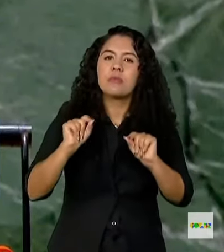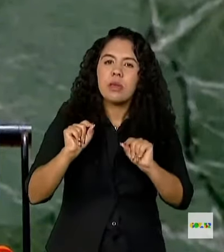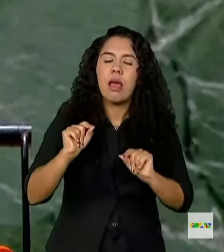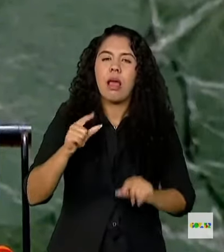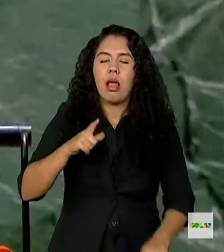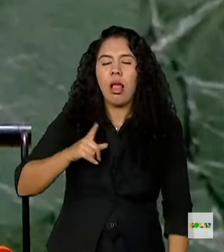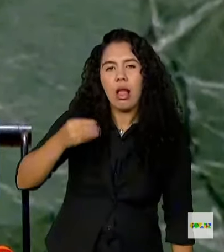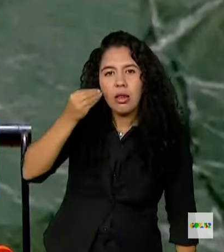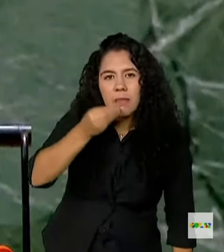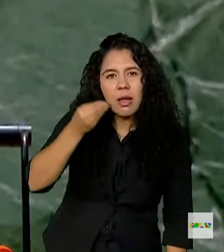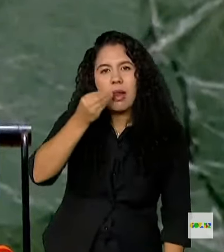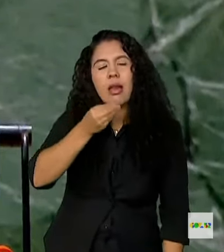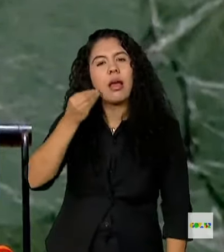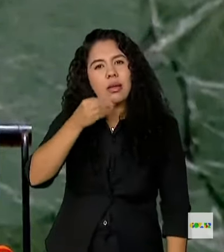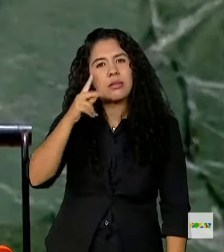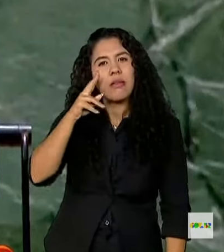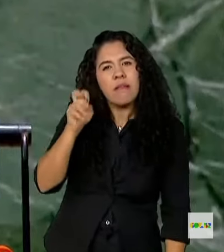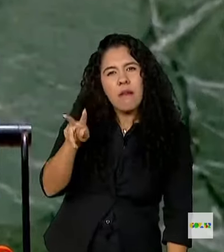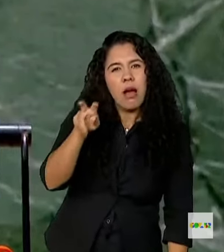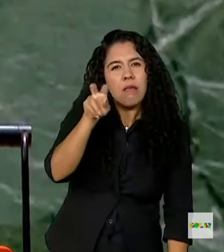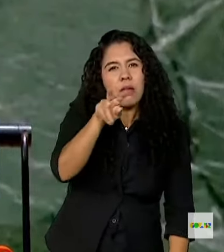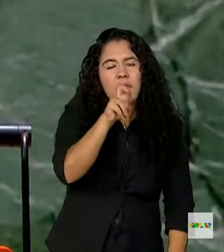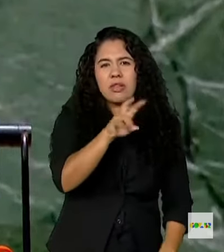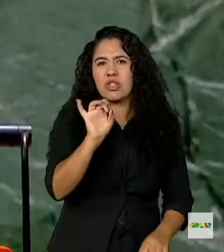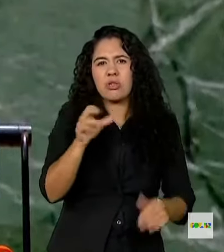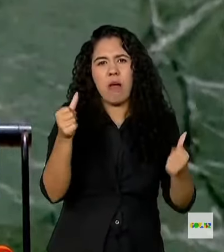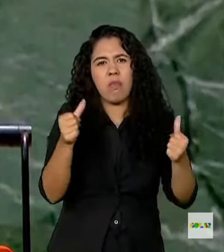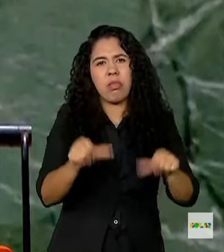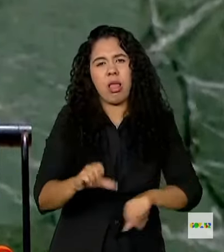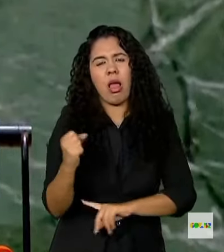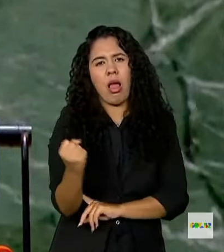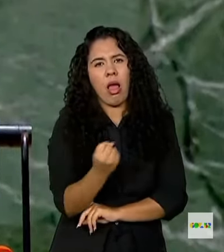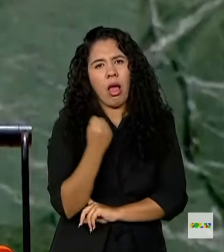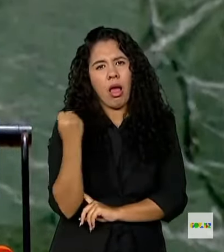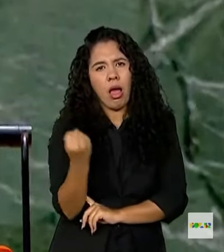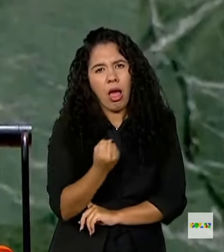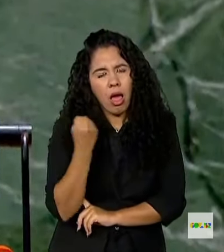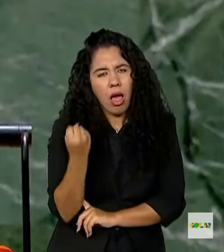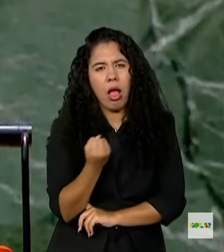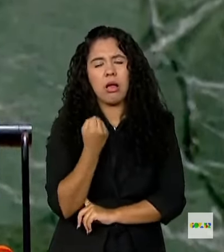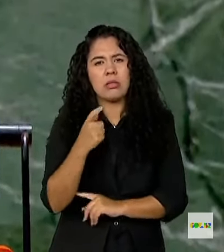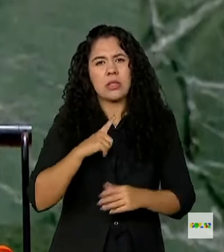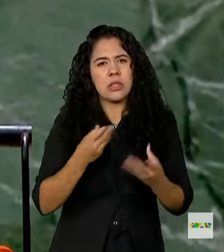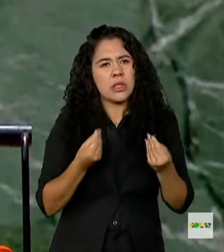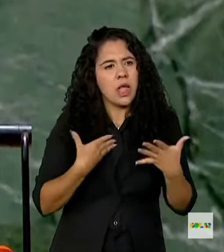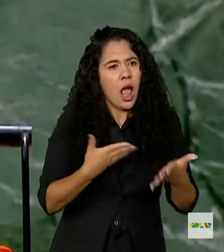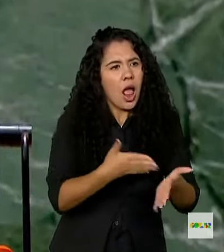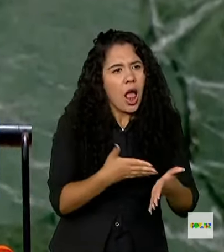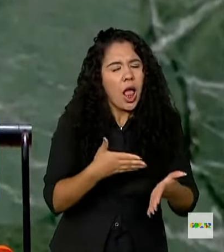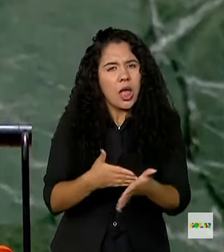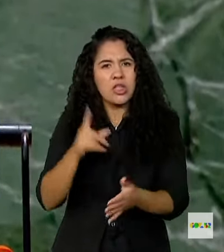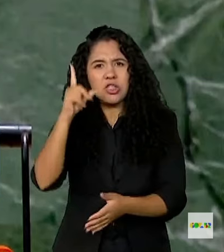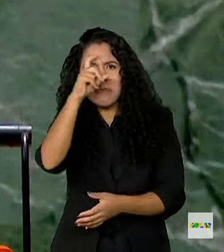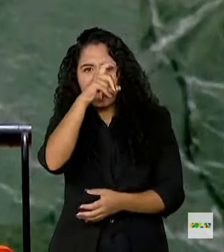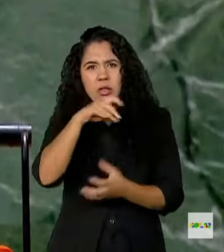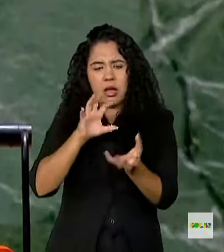experiências ultraliberais que apenas agravam as dificuldades de um continente depauperado.